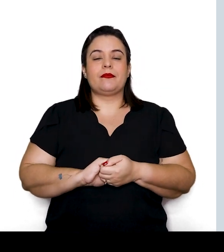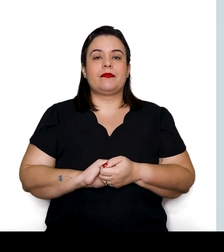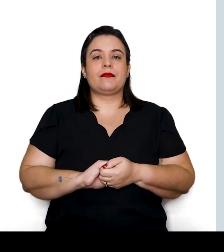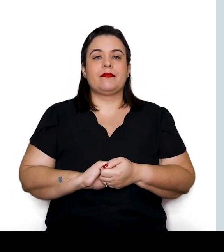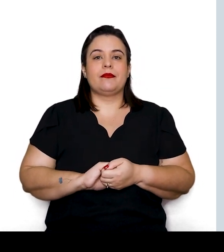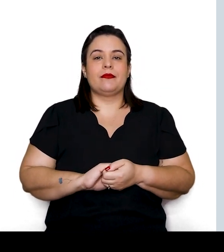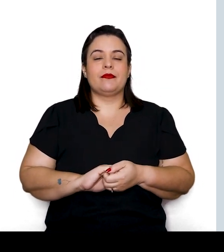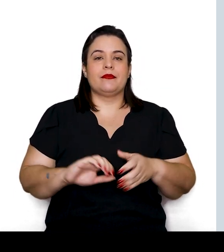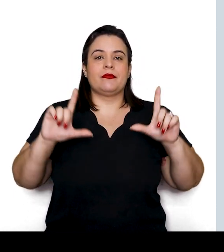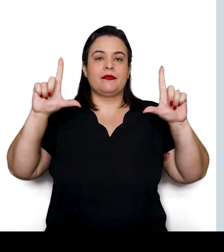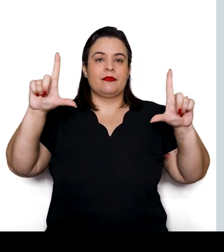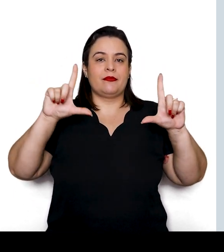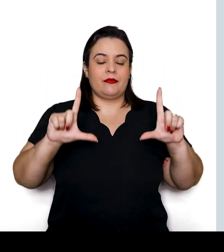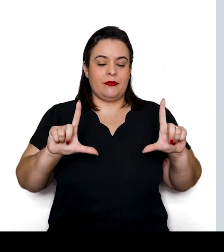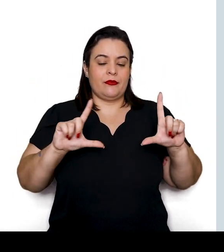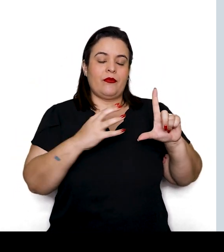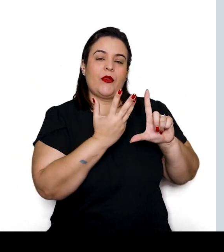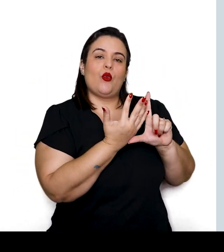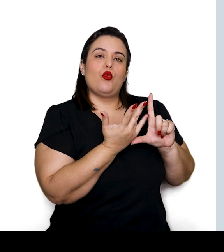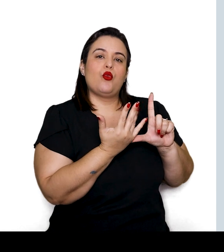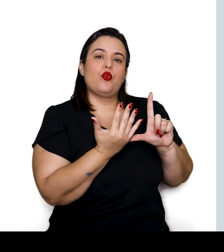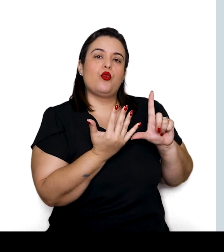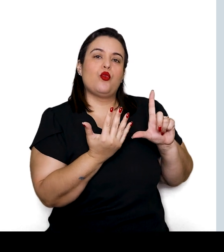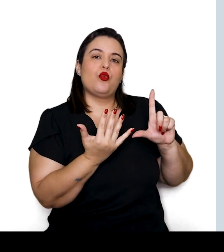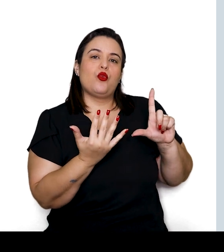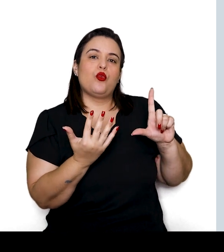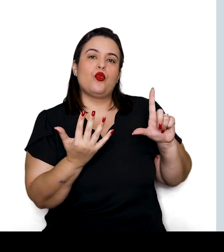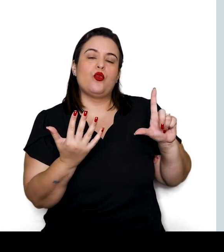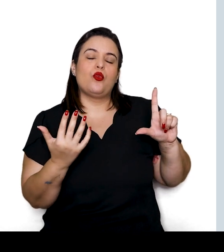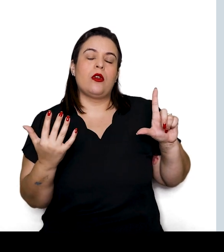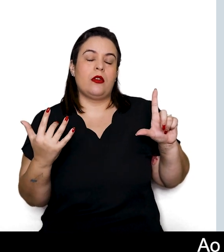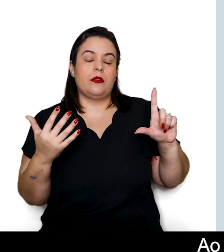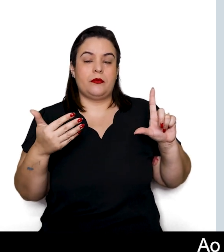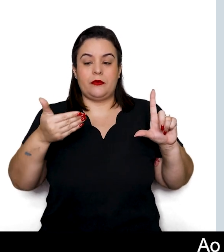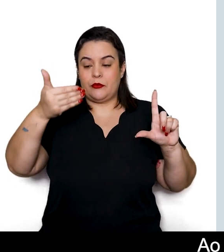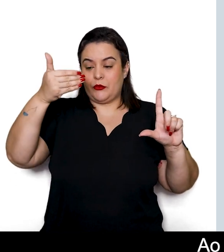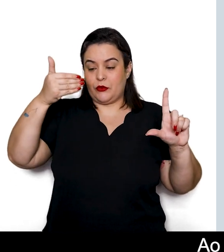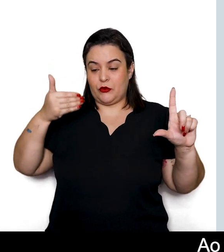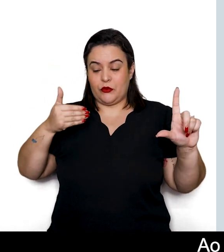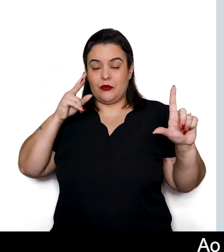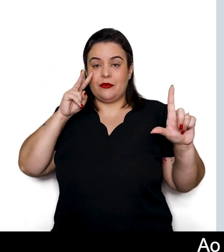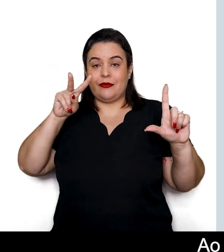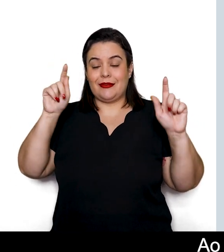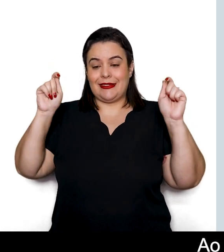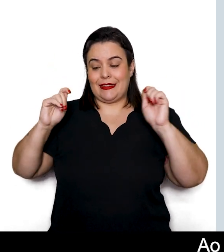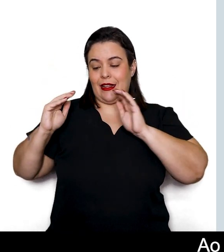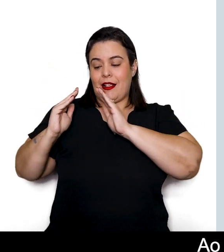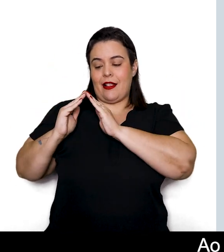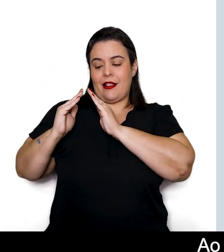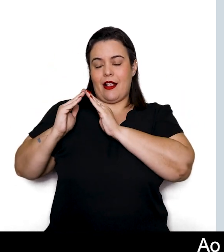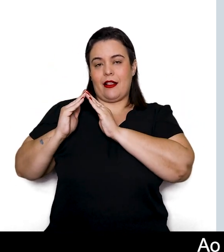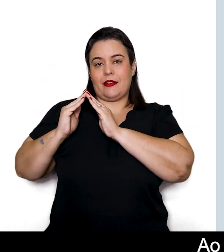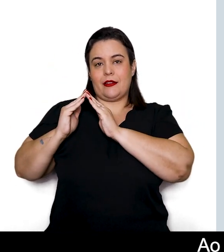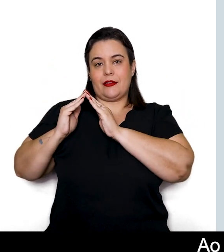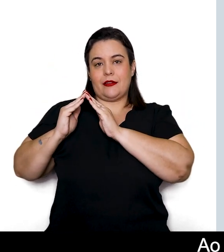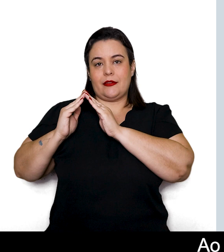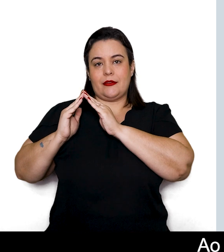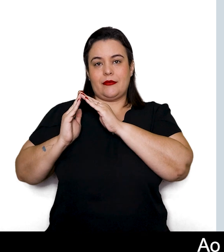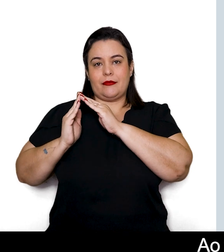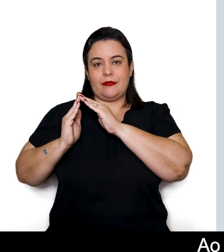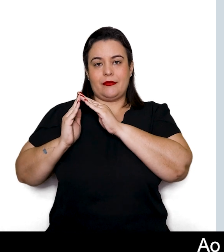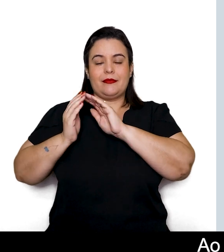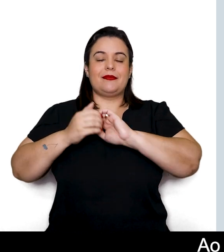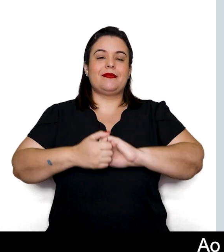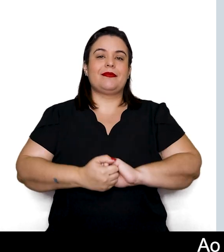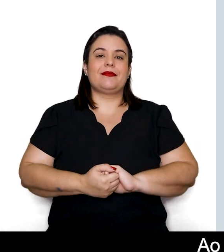vegetação é baixa e cobre toda a parte inferior da composição. Ao fundo, vê-se os contornos sutis de casas